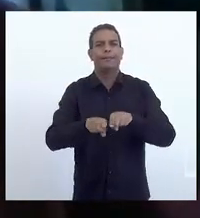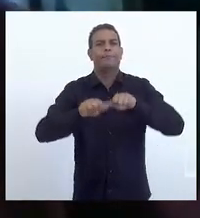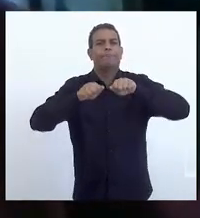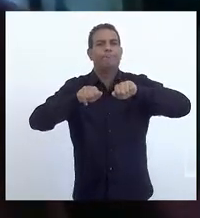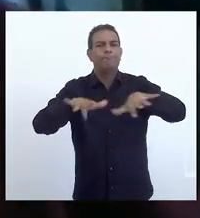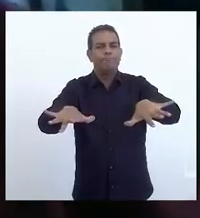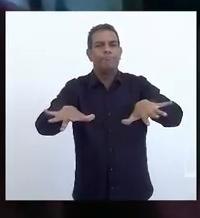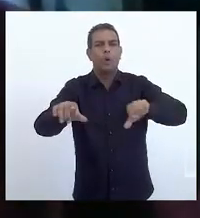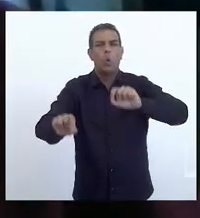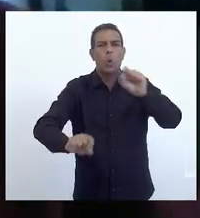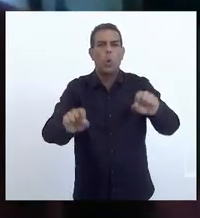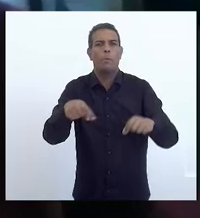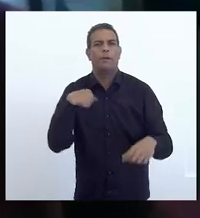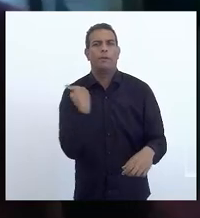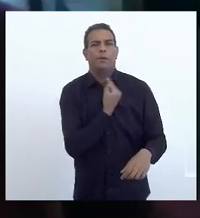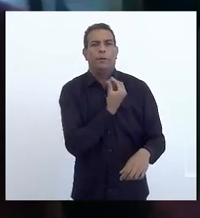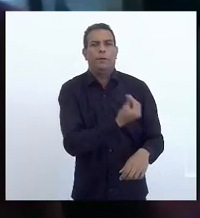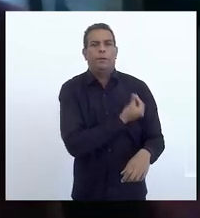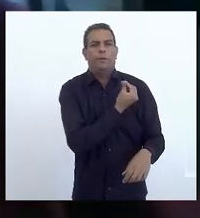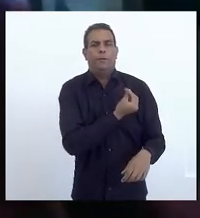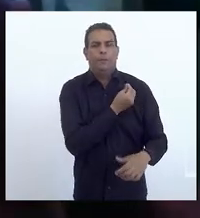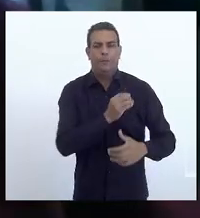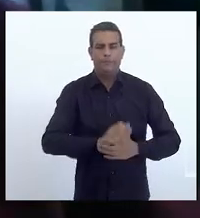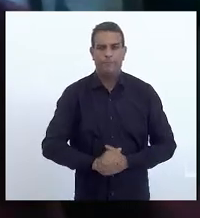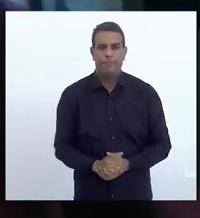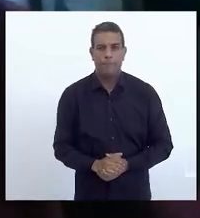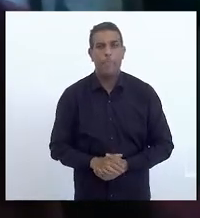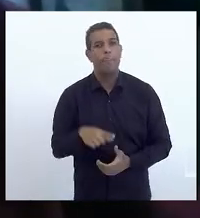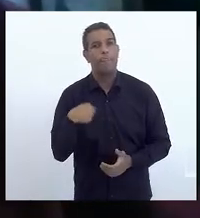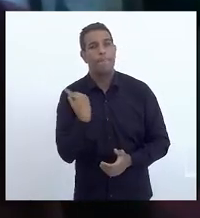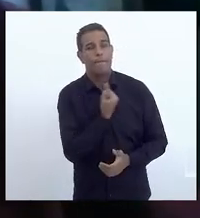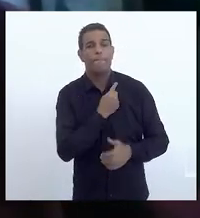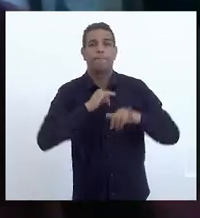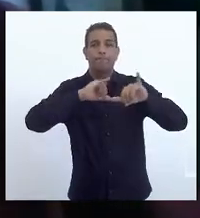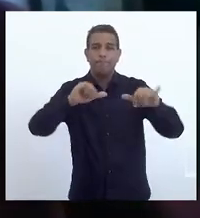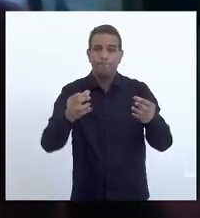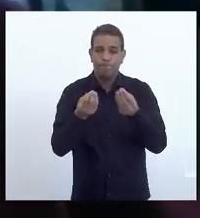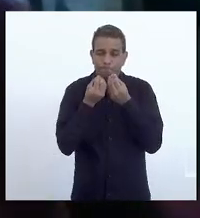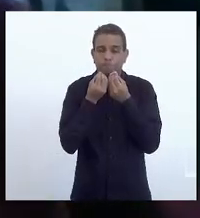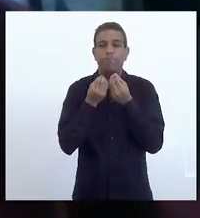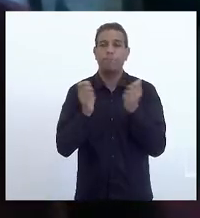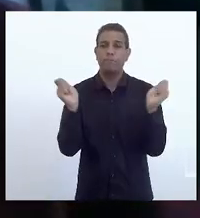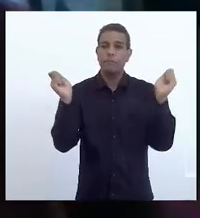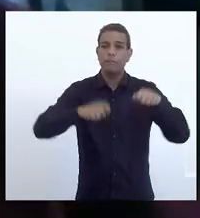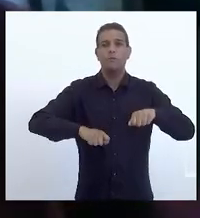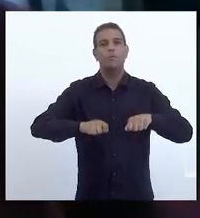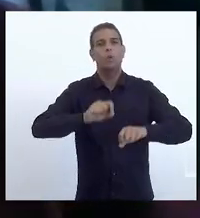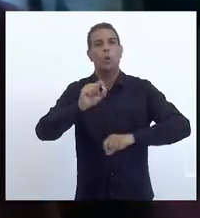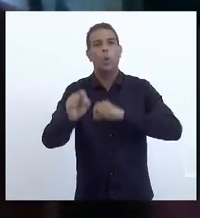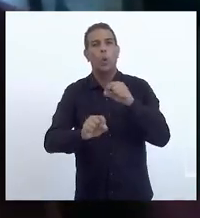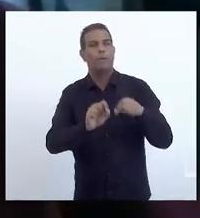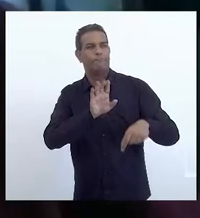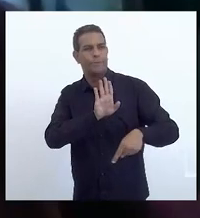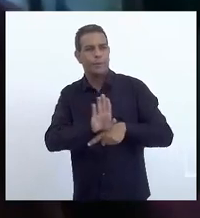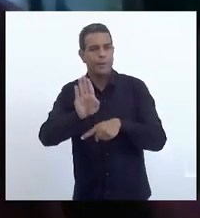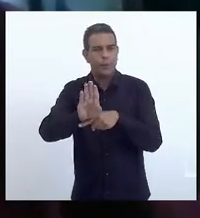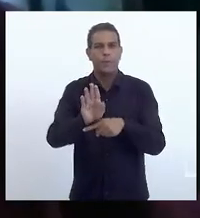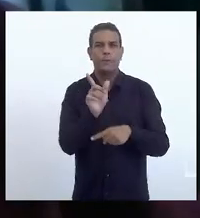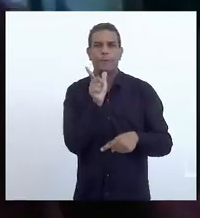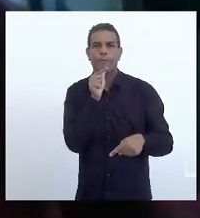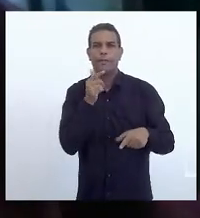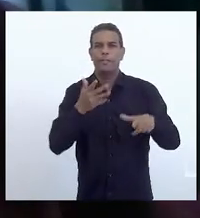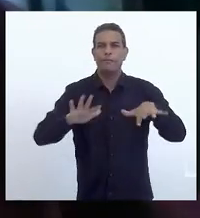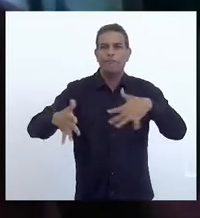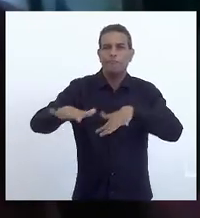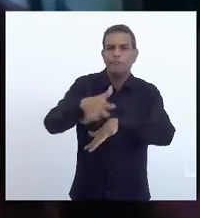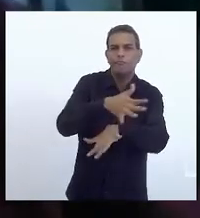o esgoto que a gente lança também contamina. Então, a gente tem que aproveitar bem, cuidar dos nossos cardumes,